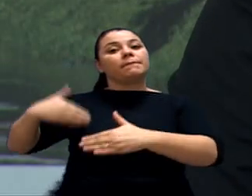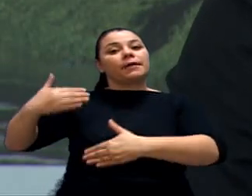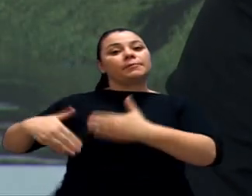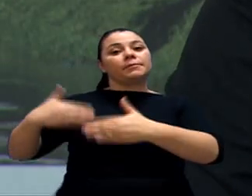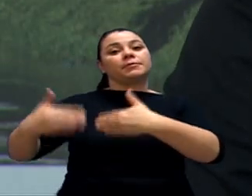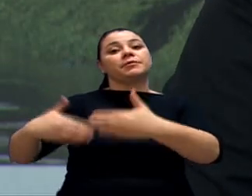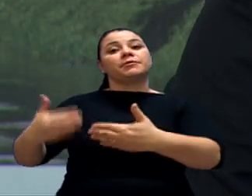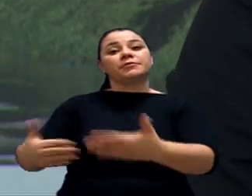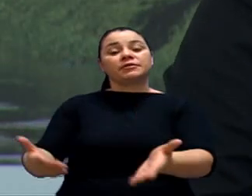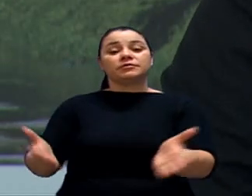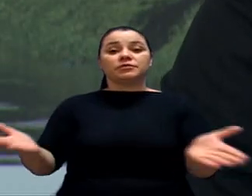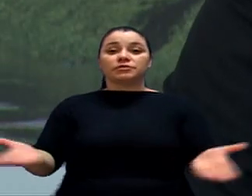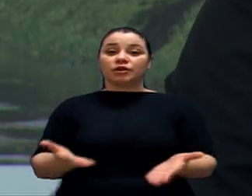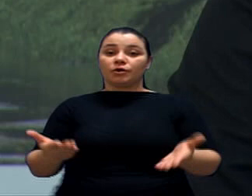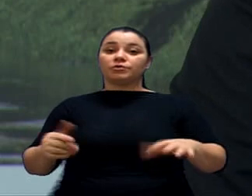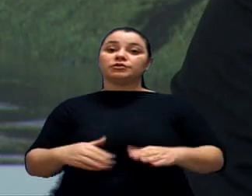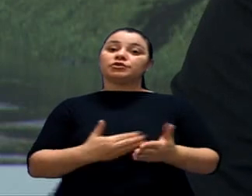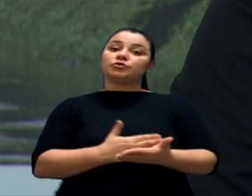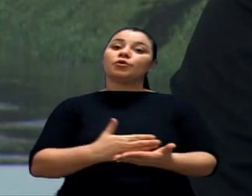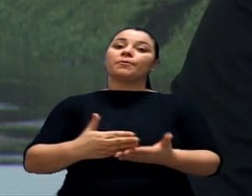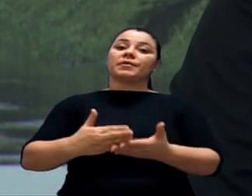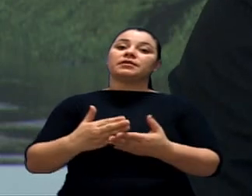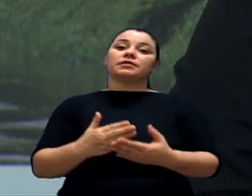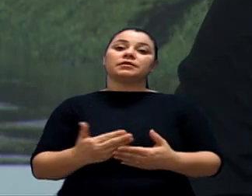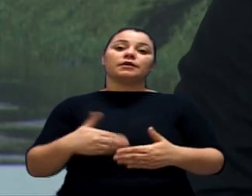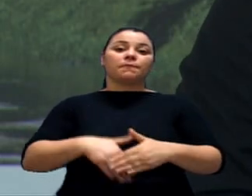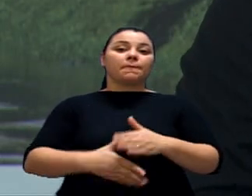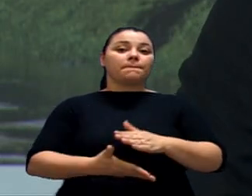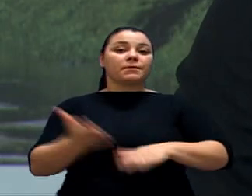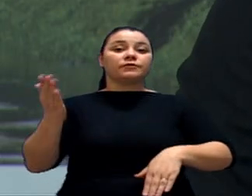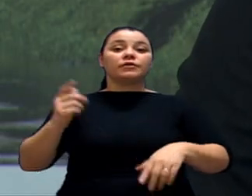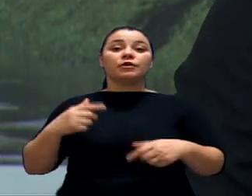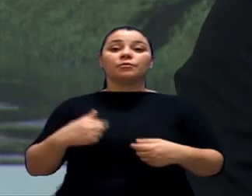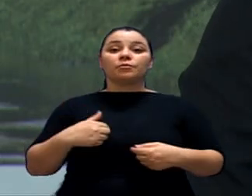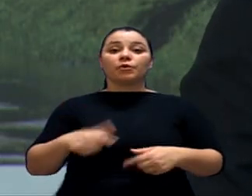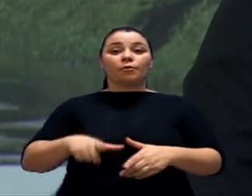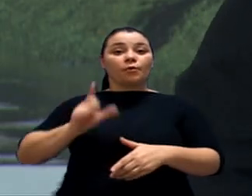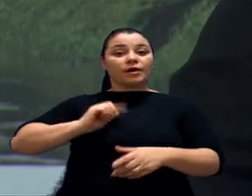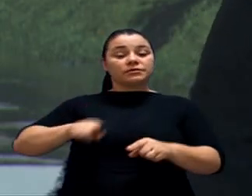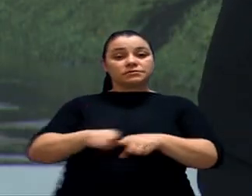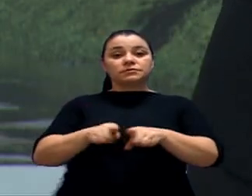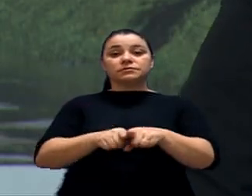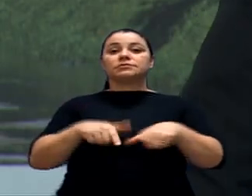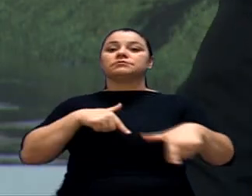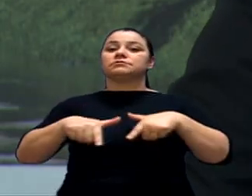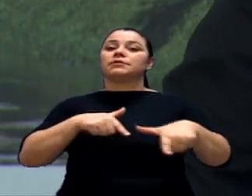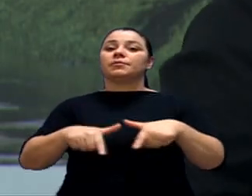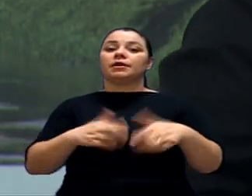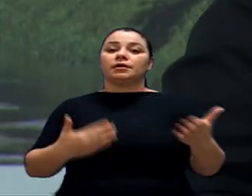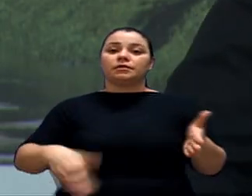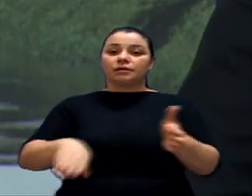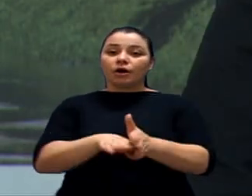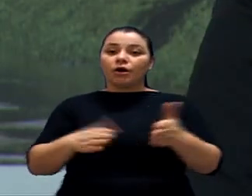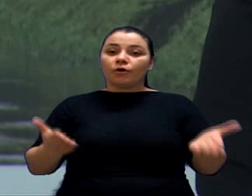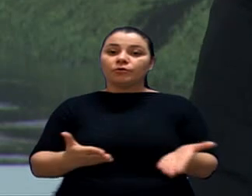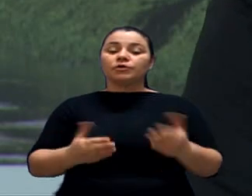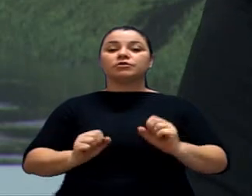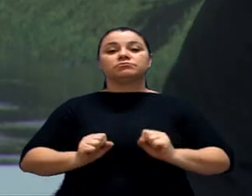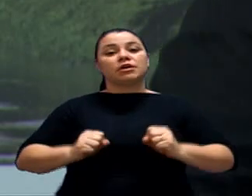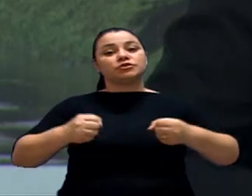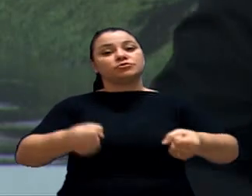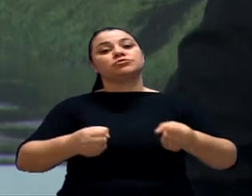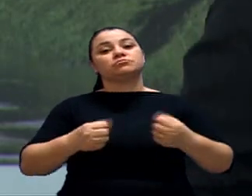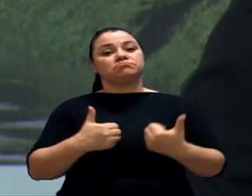meu início de mandato aqui em 2021 e um pouco antes até. E assim esse trabalho está tendo a